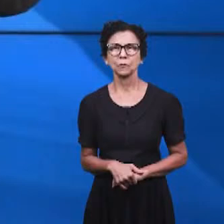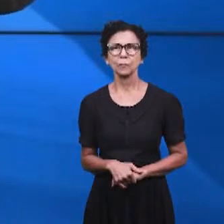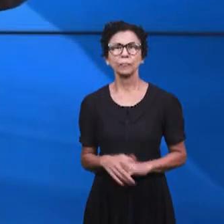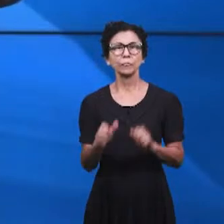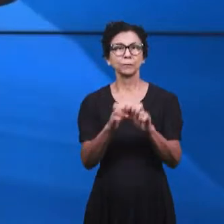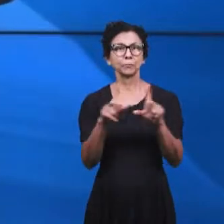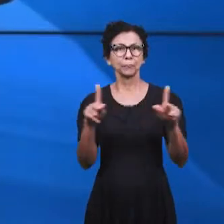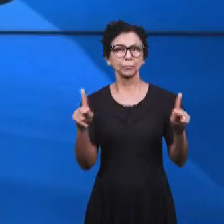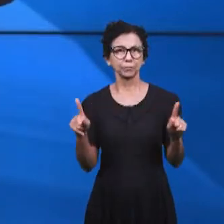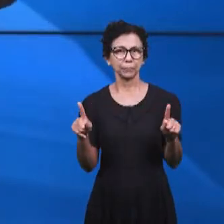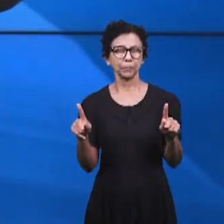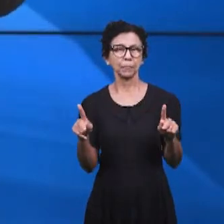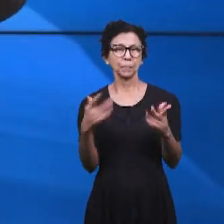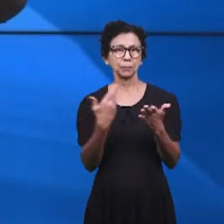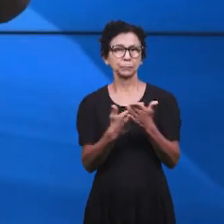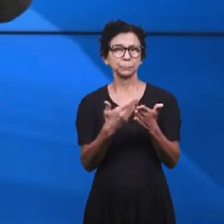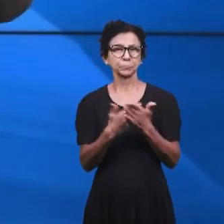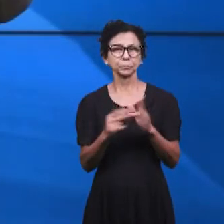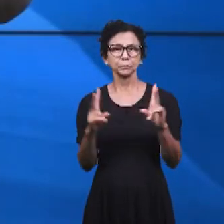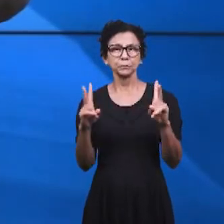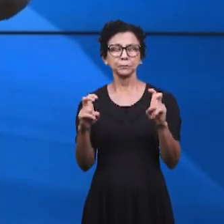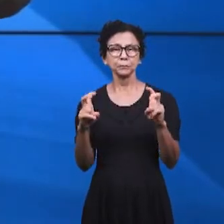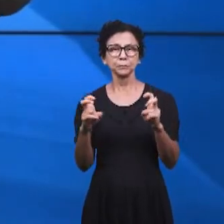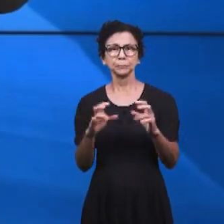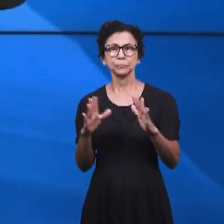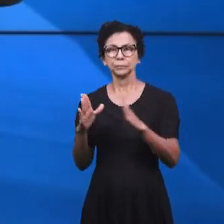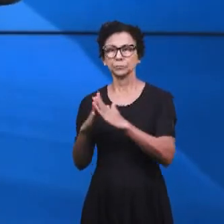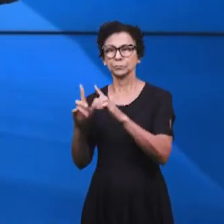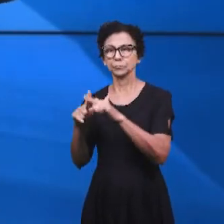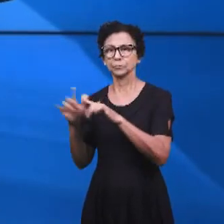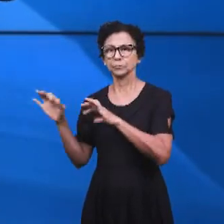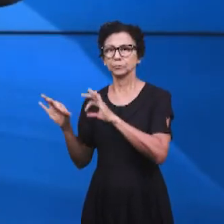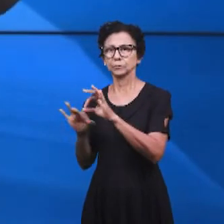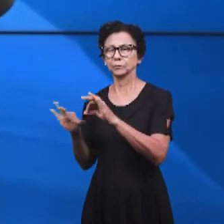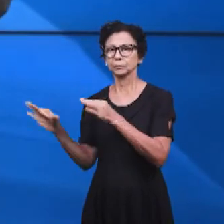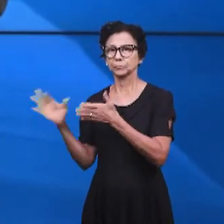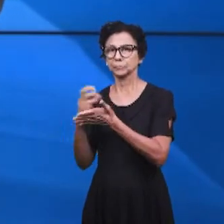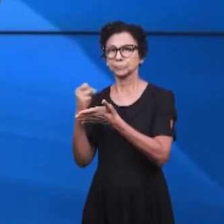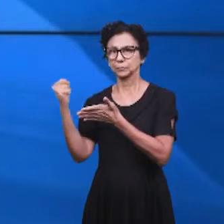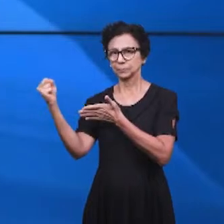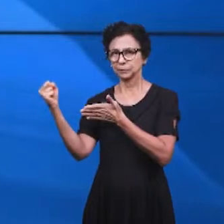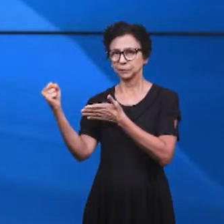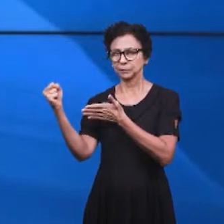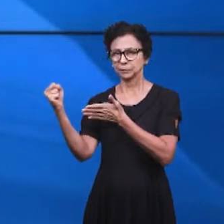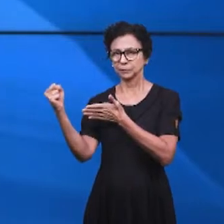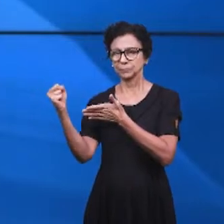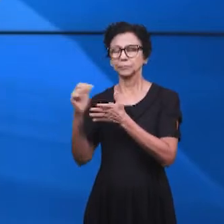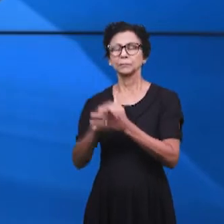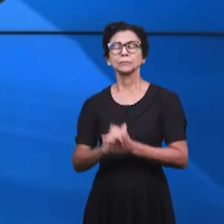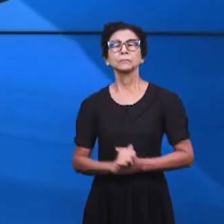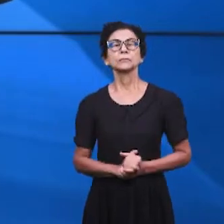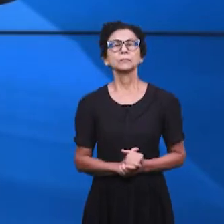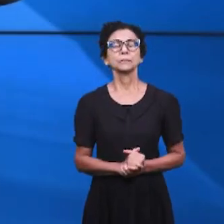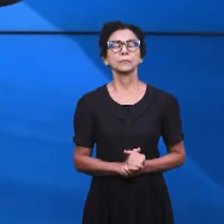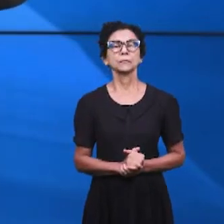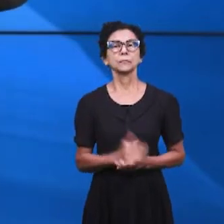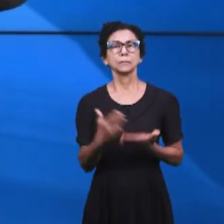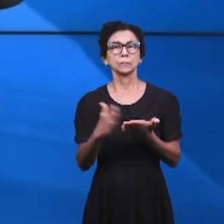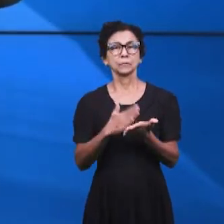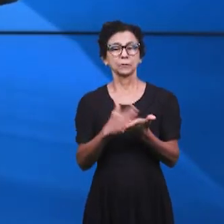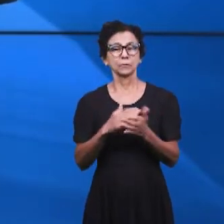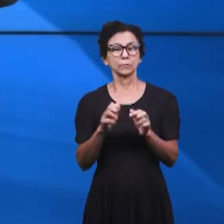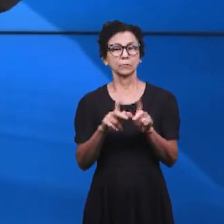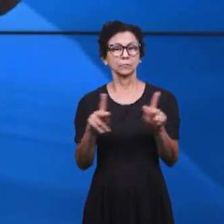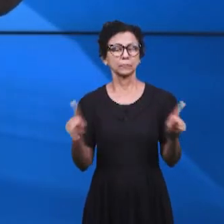de Apocalipse, tendo como tema o preparo da igreja para o arrebatamento. Esse é o nosso tema. E nesse livro de